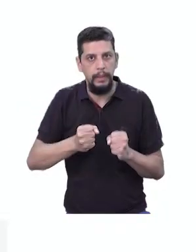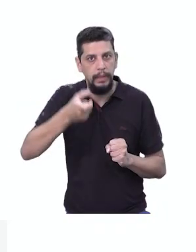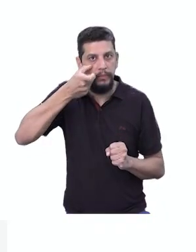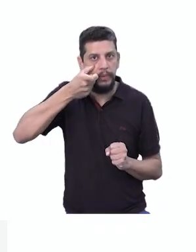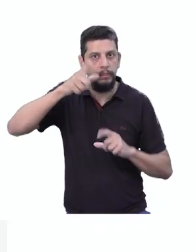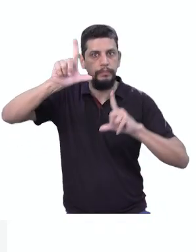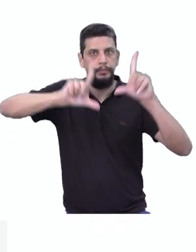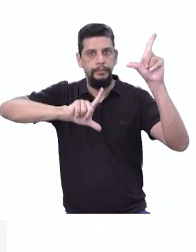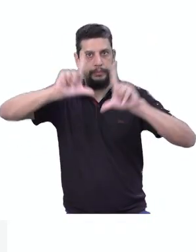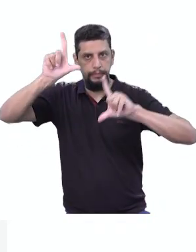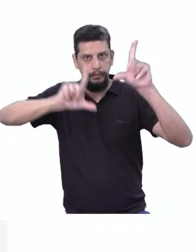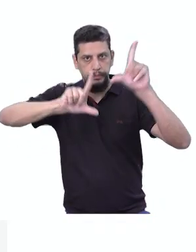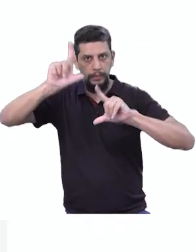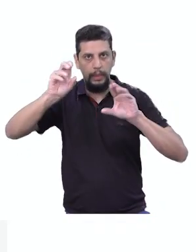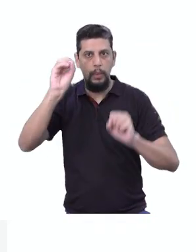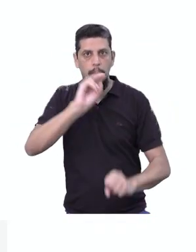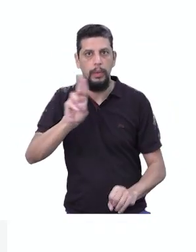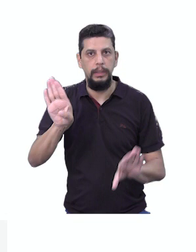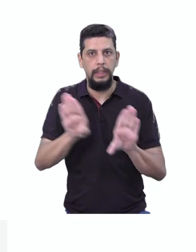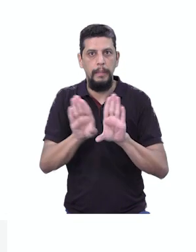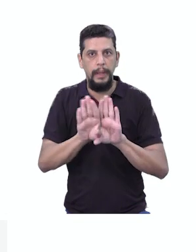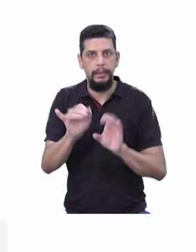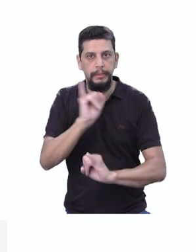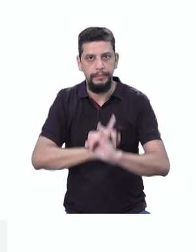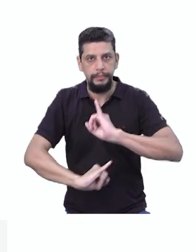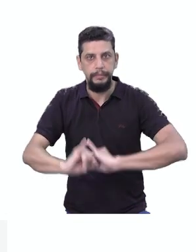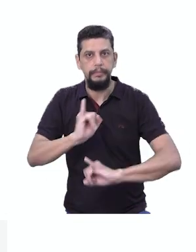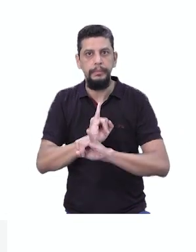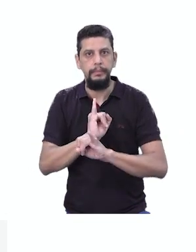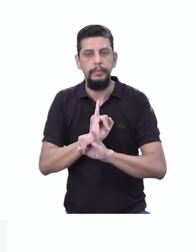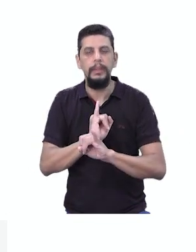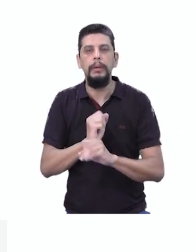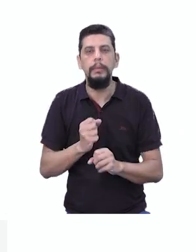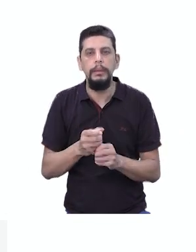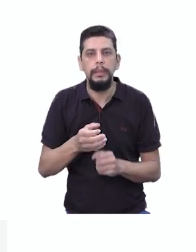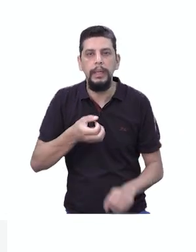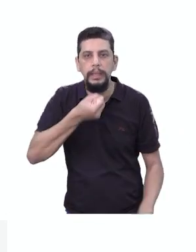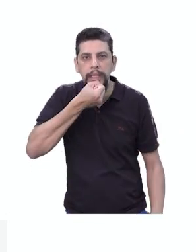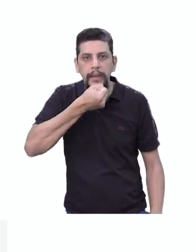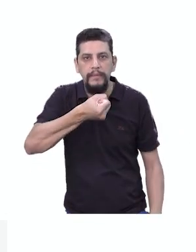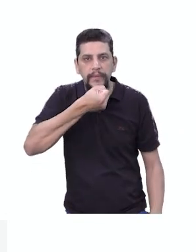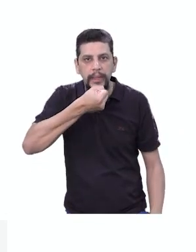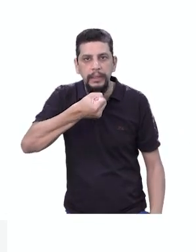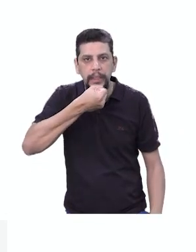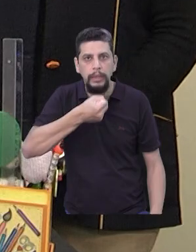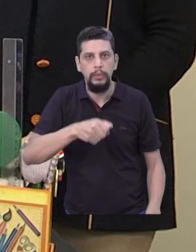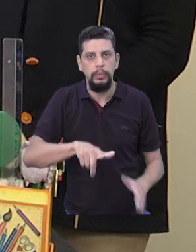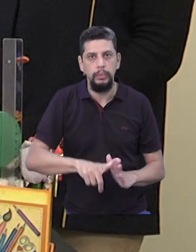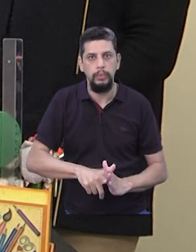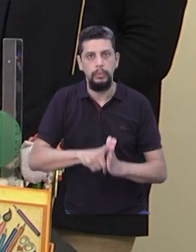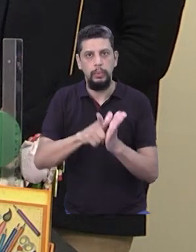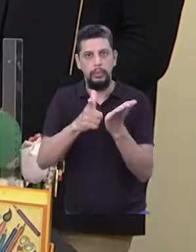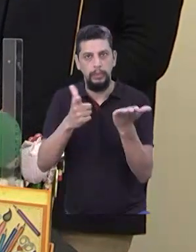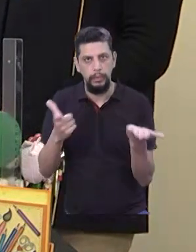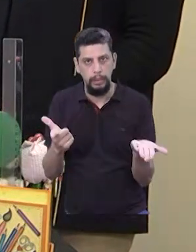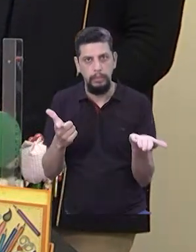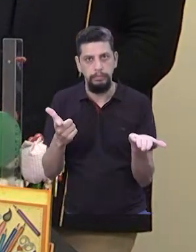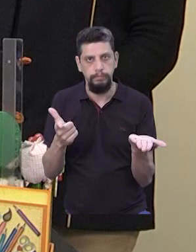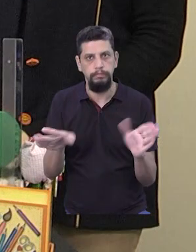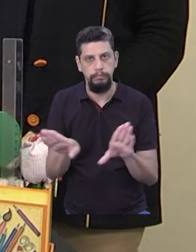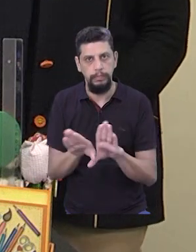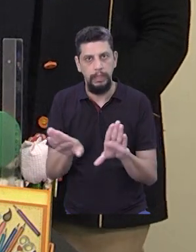gente pode assistir na televisão ou até na internet, né? Um programa de entrevista, um programa de jornal,